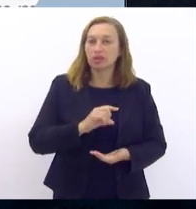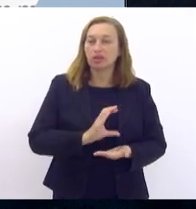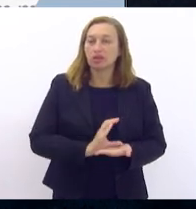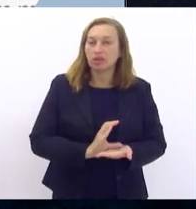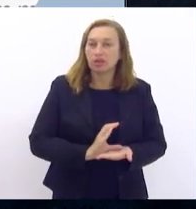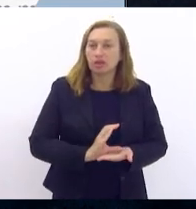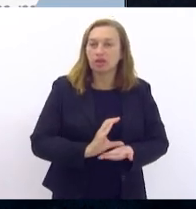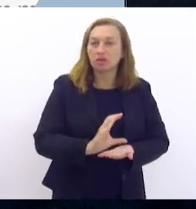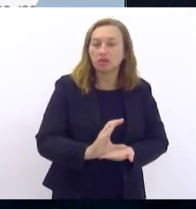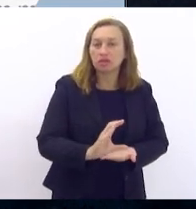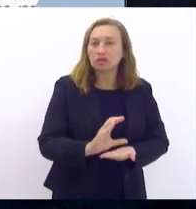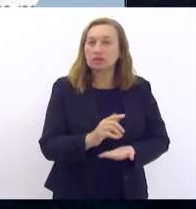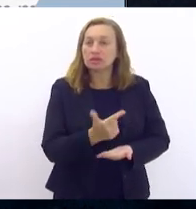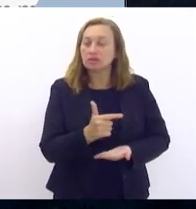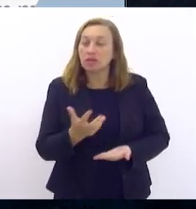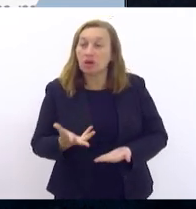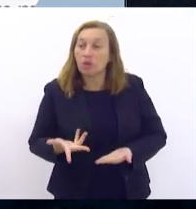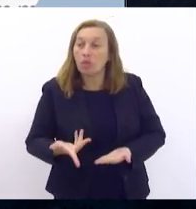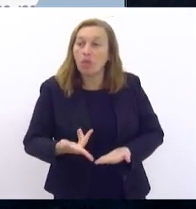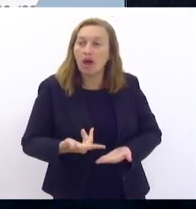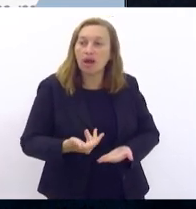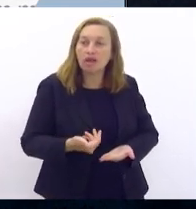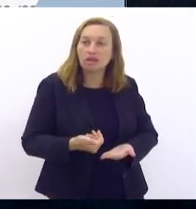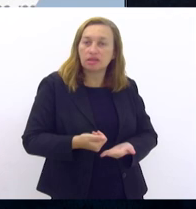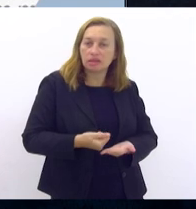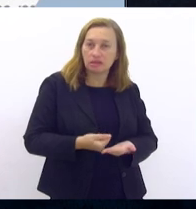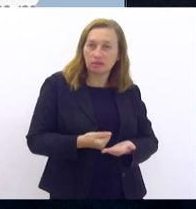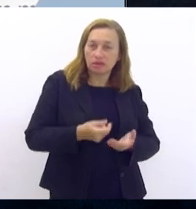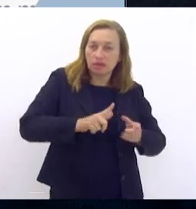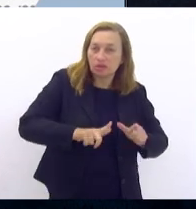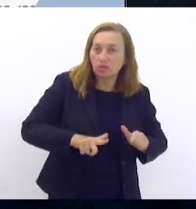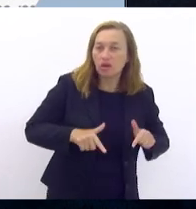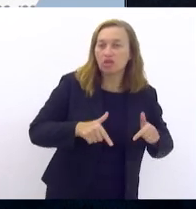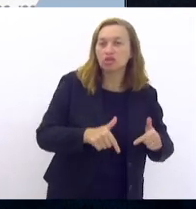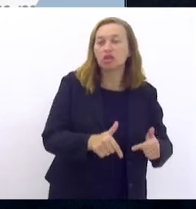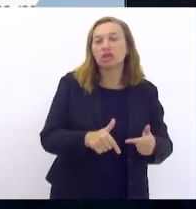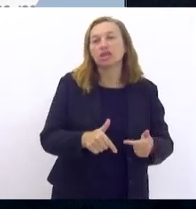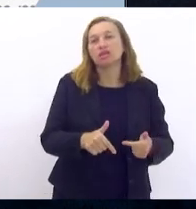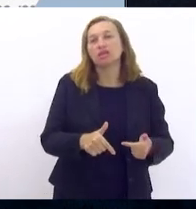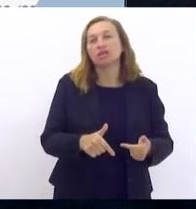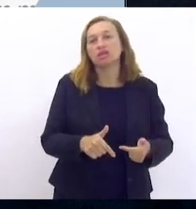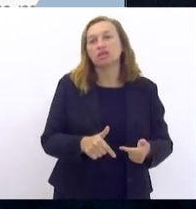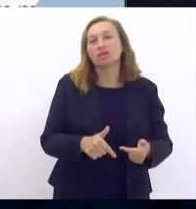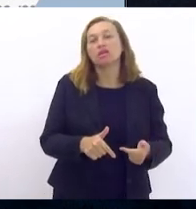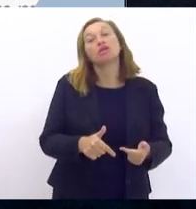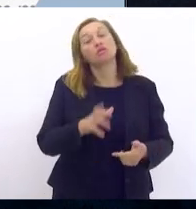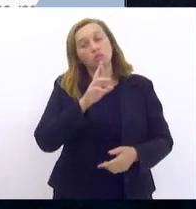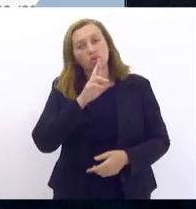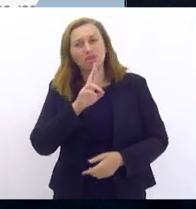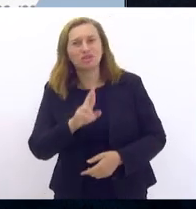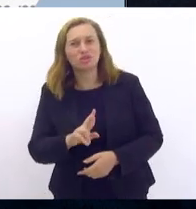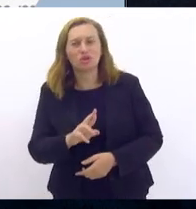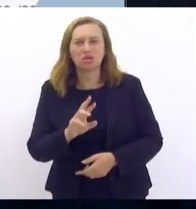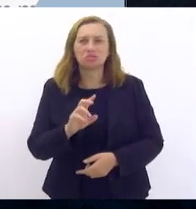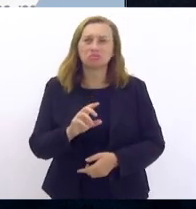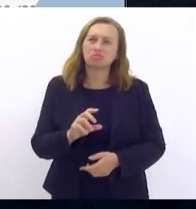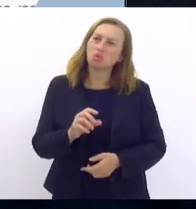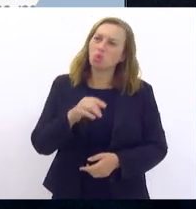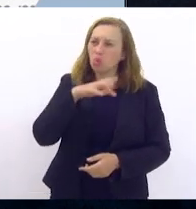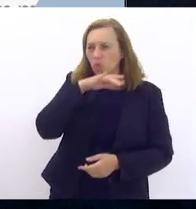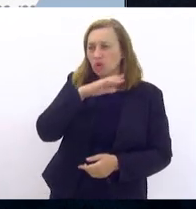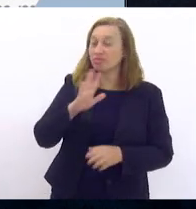qualificar às vezes essa ação ele vai te dar por vez um resultado não satisfatório